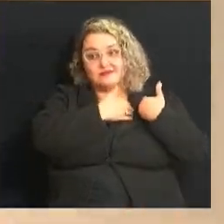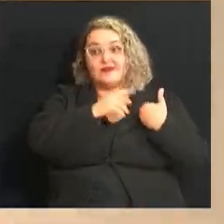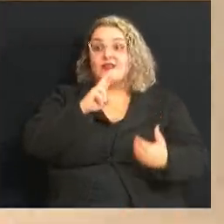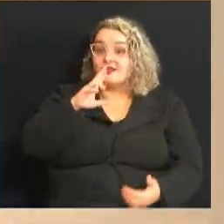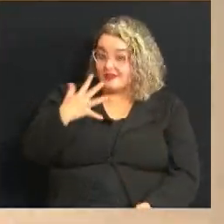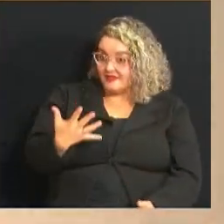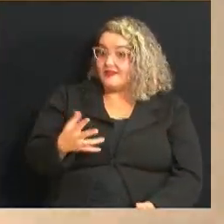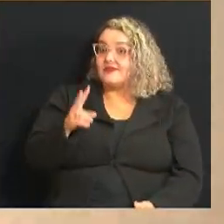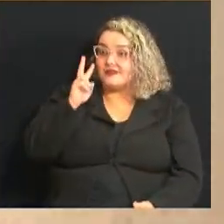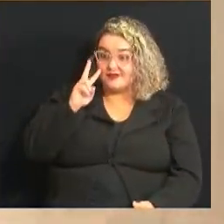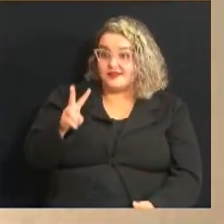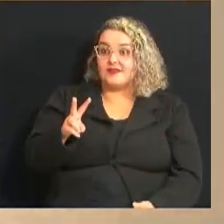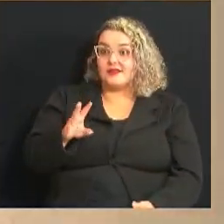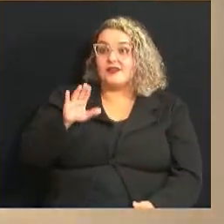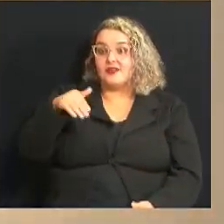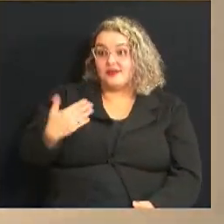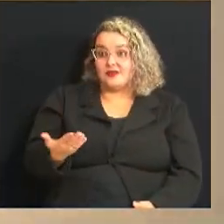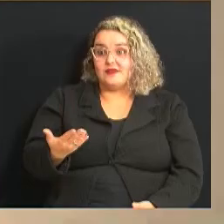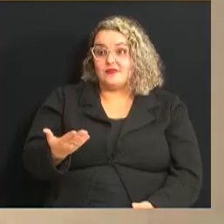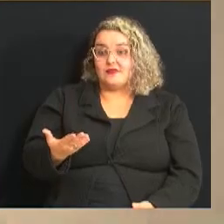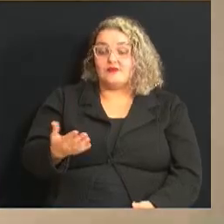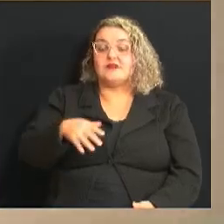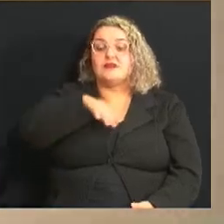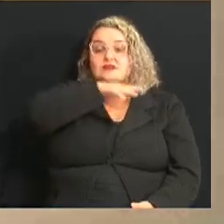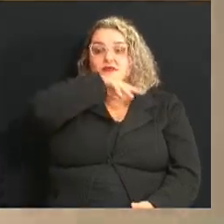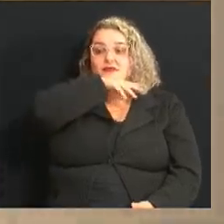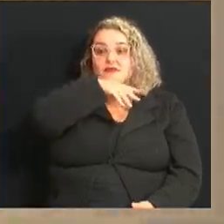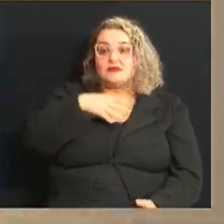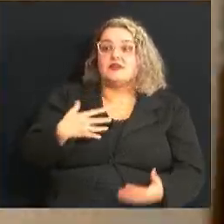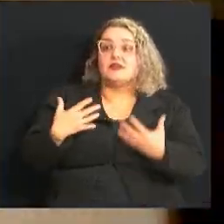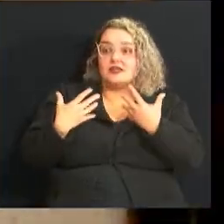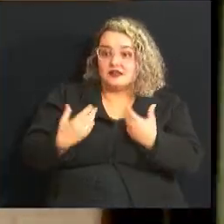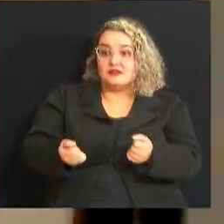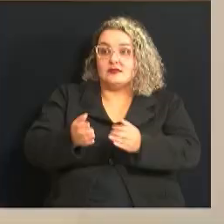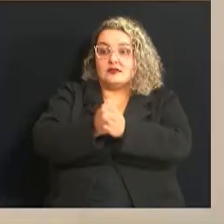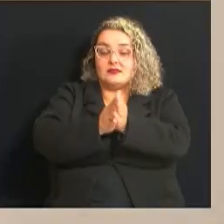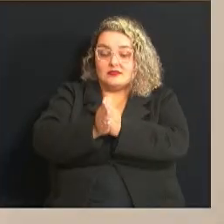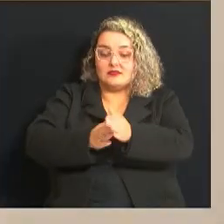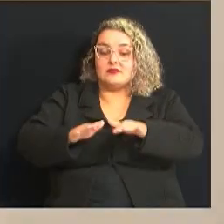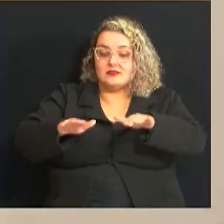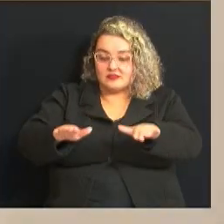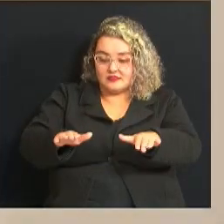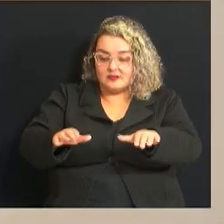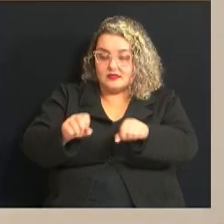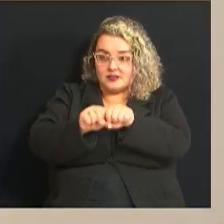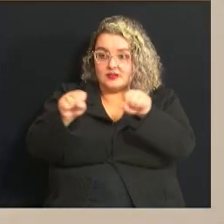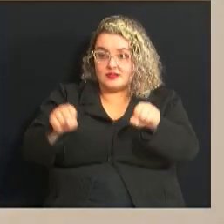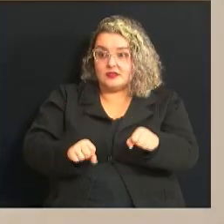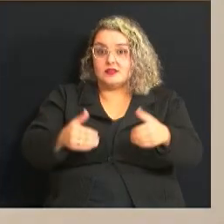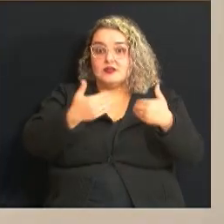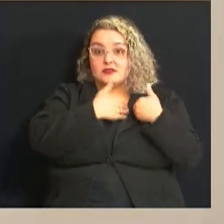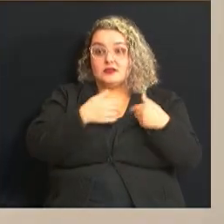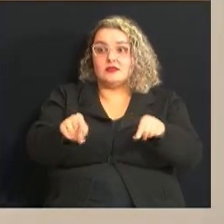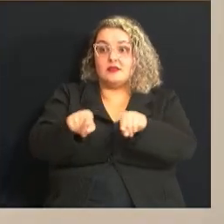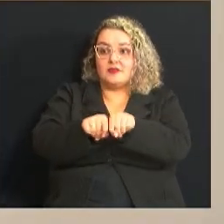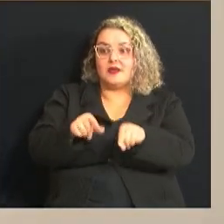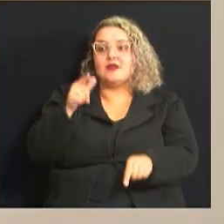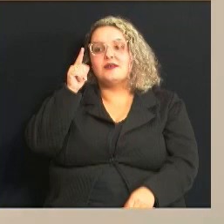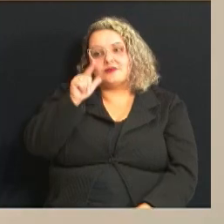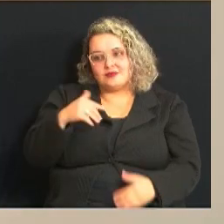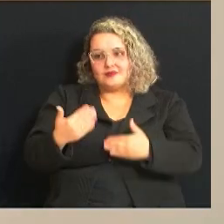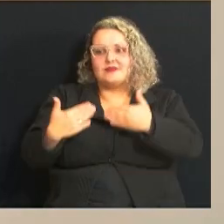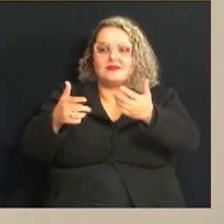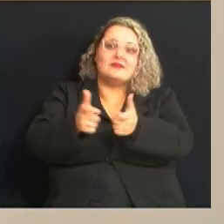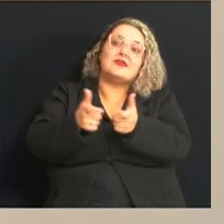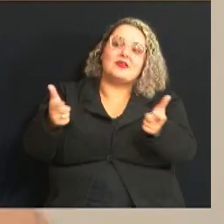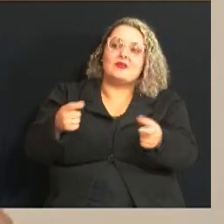vistos. Na hora que a gente coloca um animal que está recebendo reiki dentro desse sistema e o tutor também, a gente consegue um progresso muito